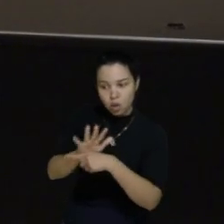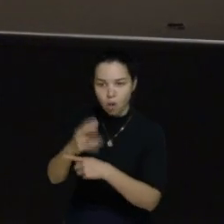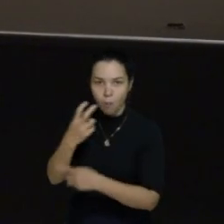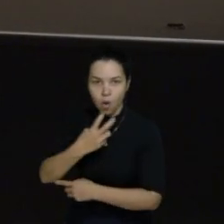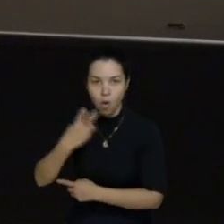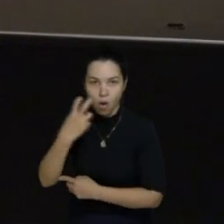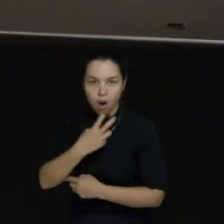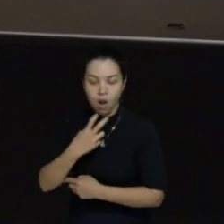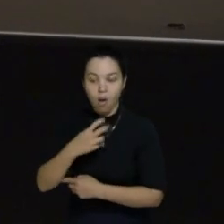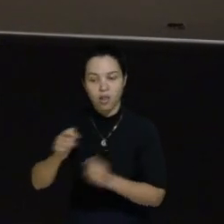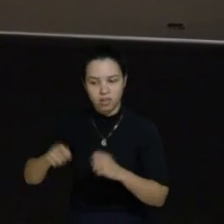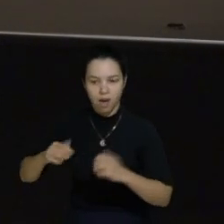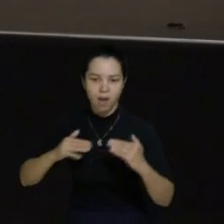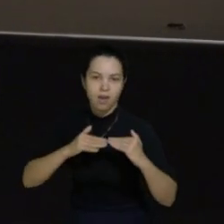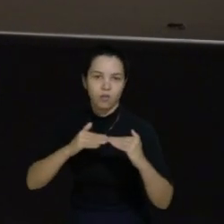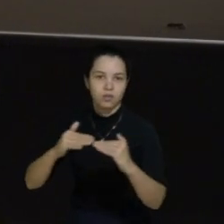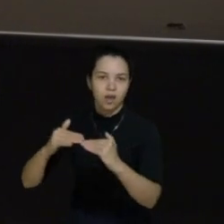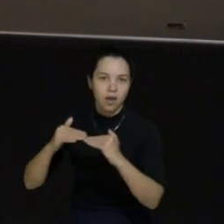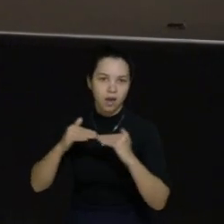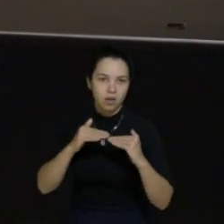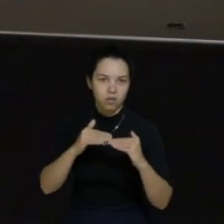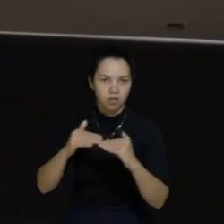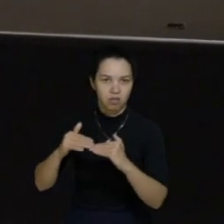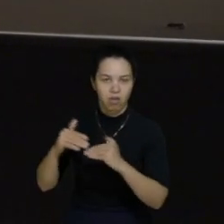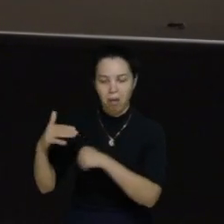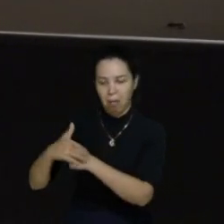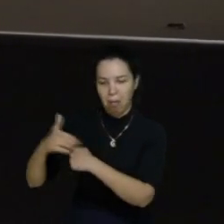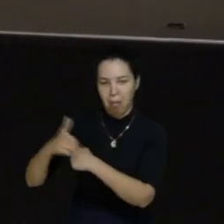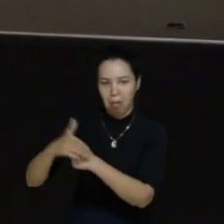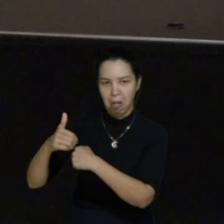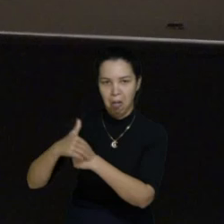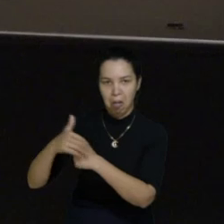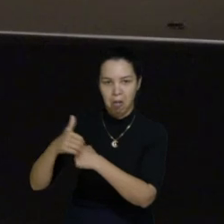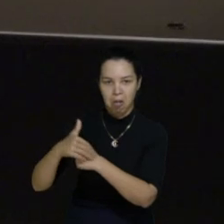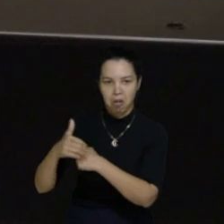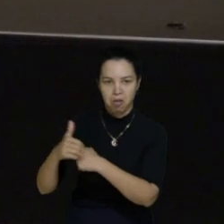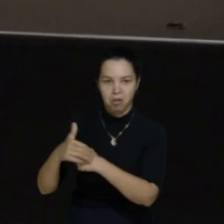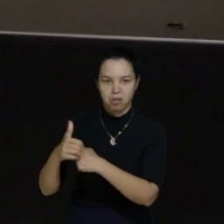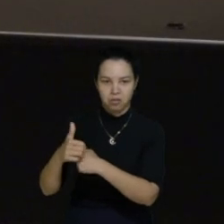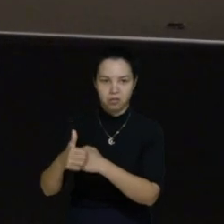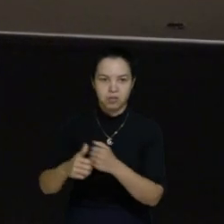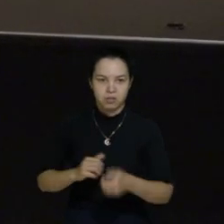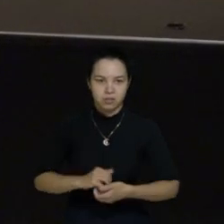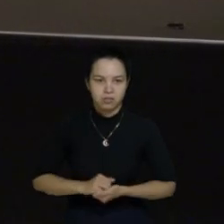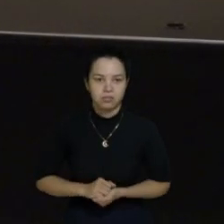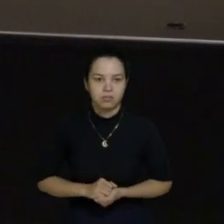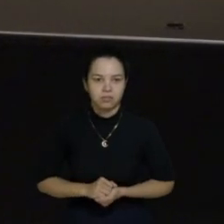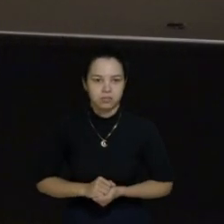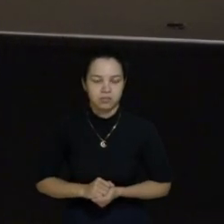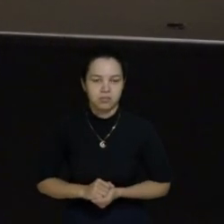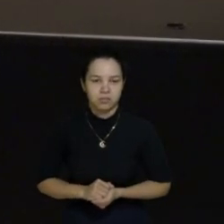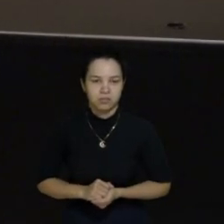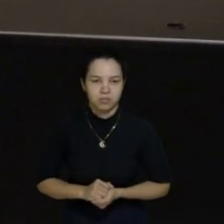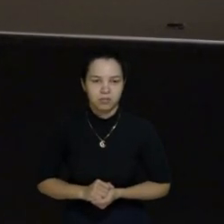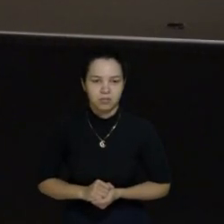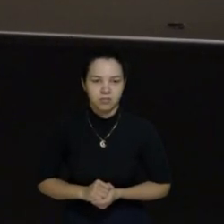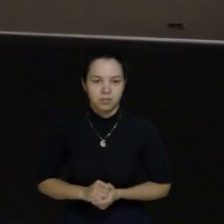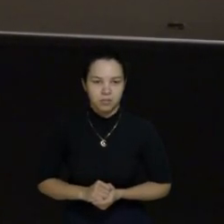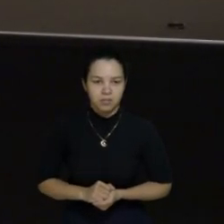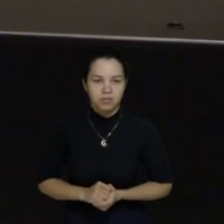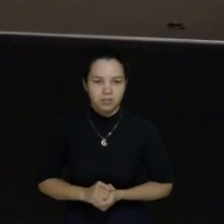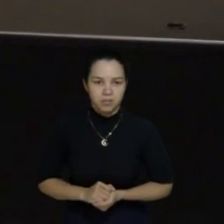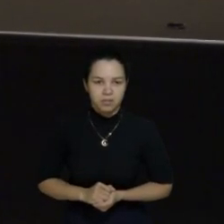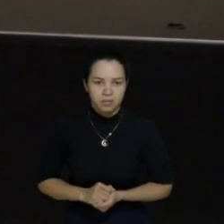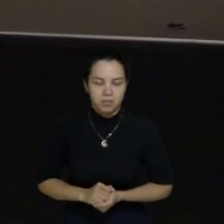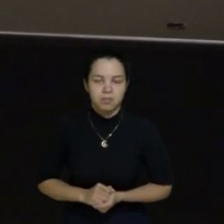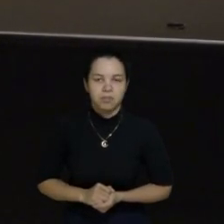Equidade não tô passando a mão na cabeça nem fazendo a prova mais fácil para ele tá tem